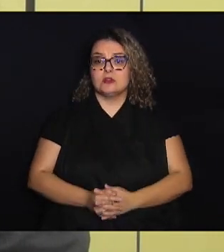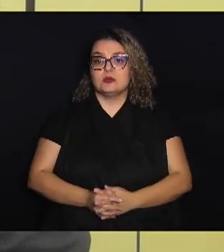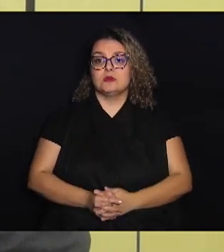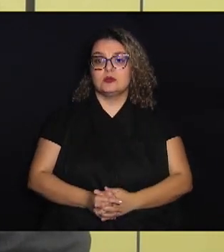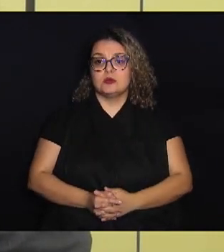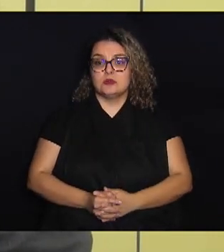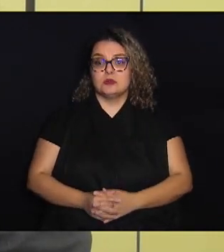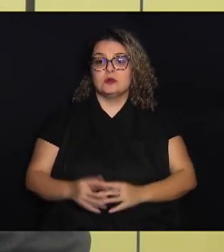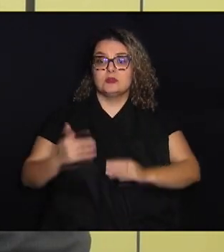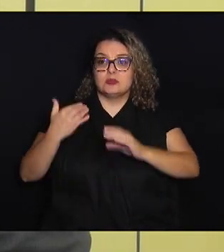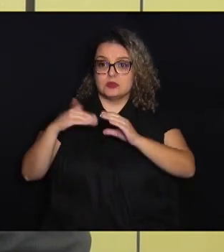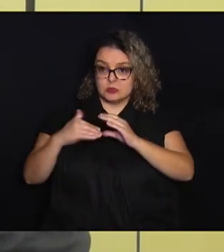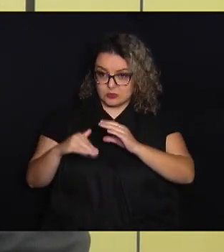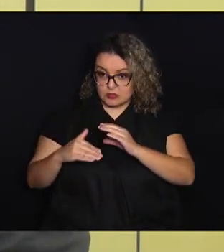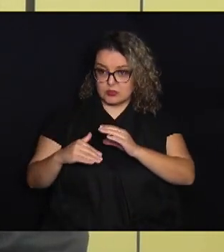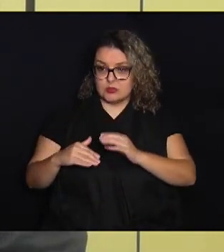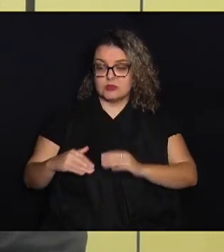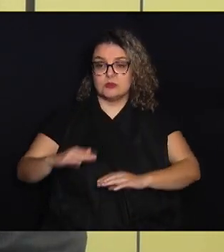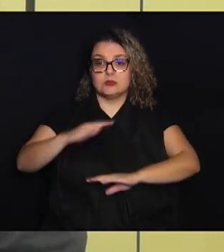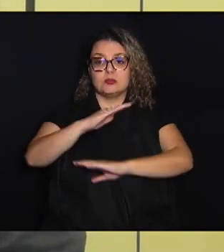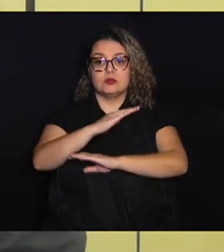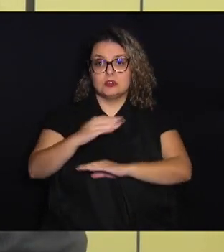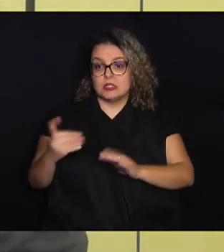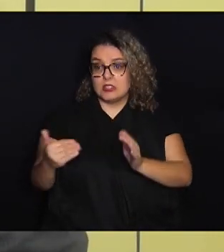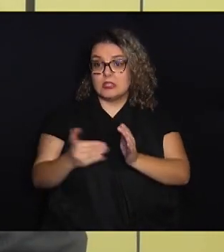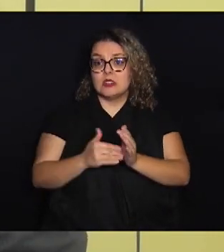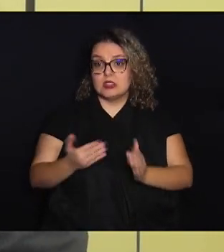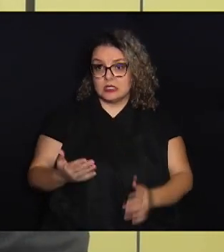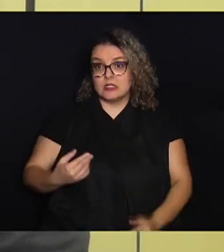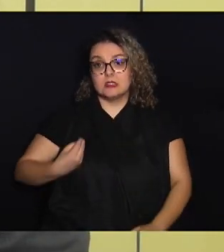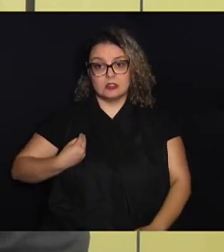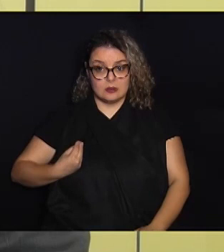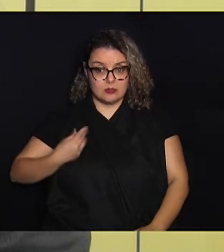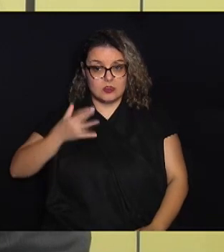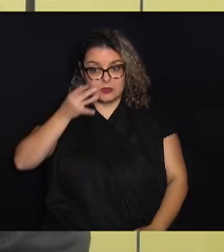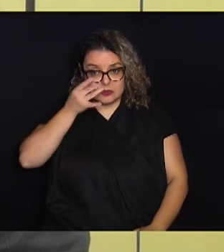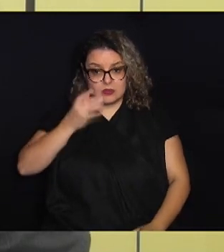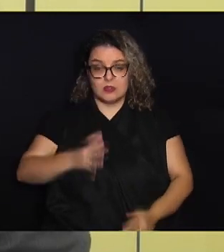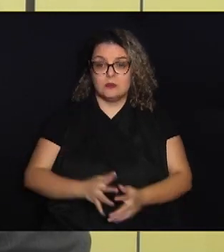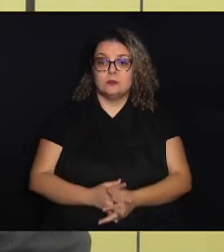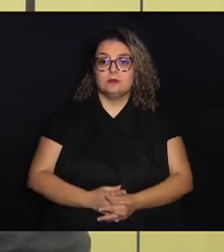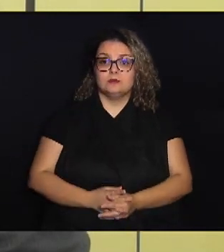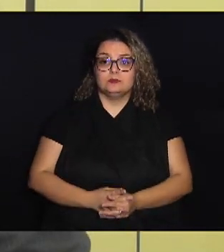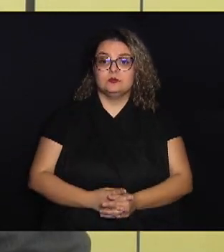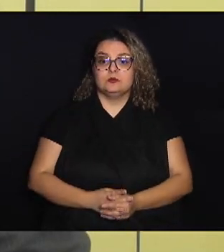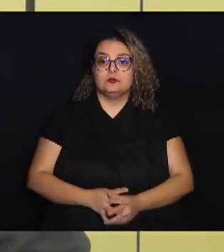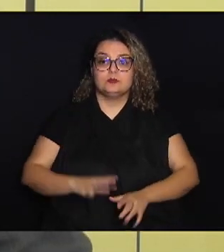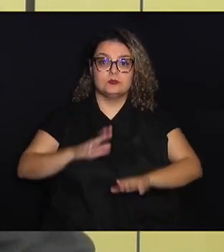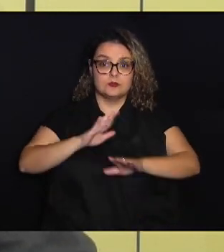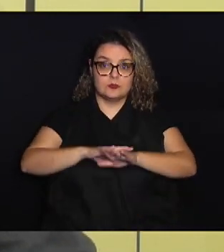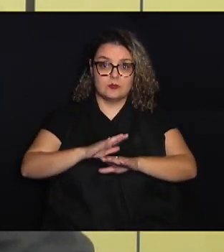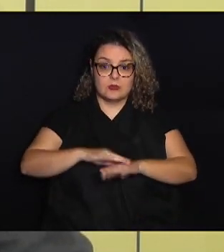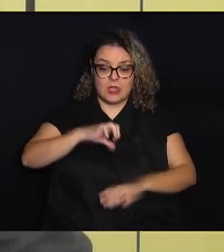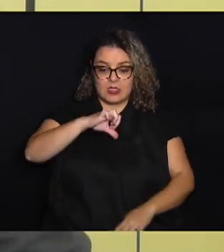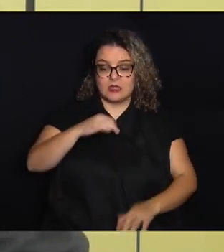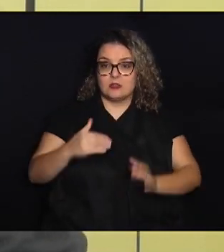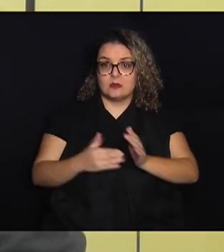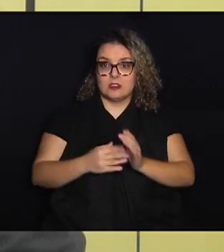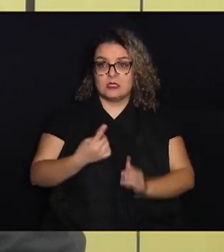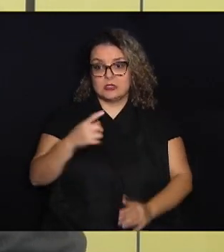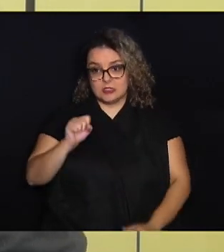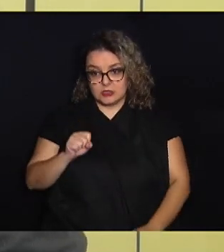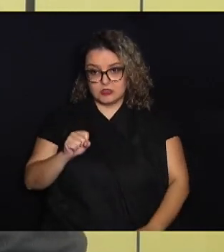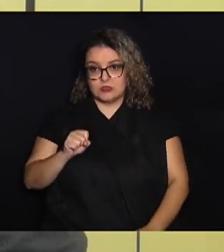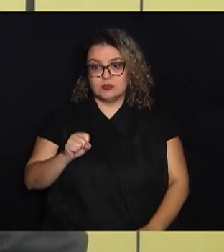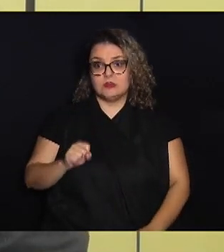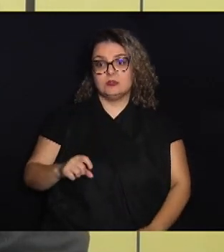dos e-mails da casa e até mesmo pessoalmente. A Câmara funciona das 9 às 18, todos os dias